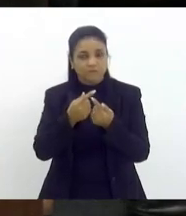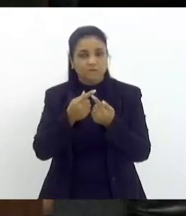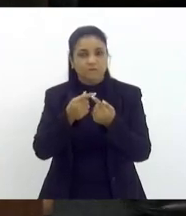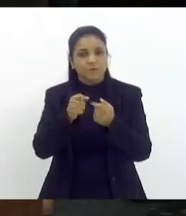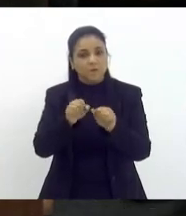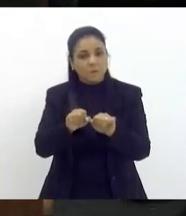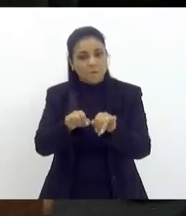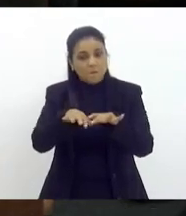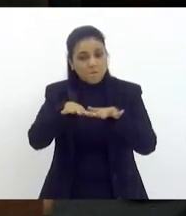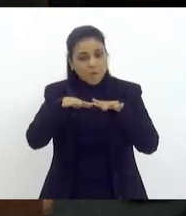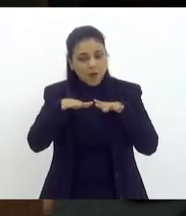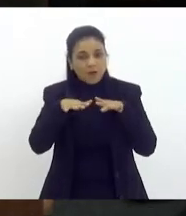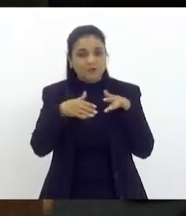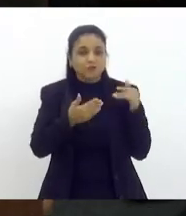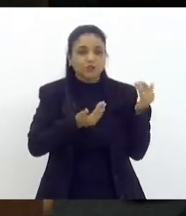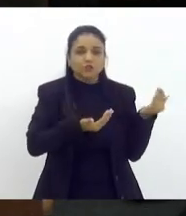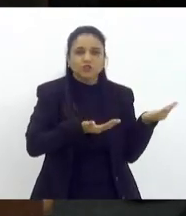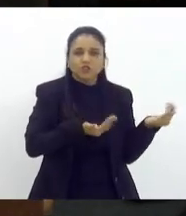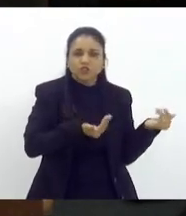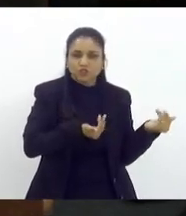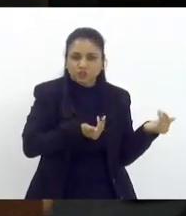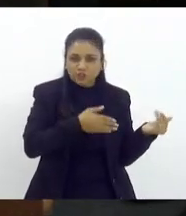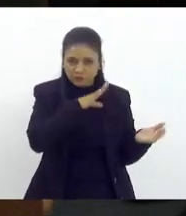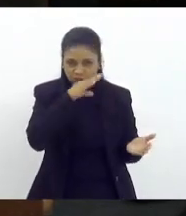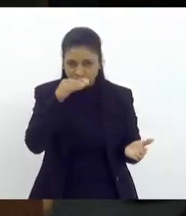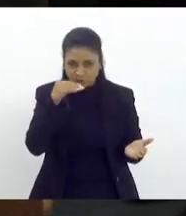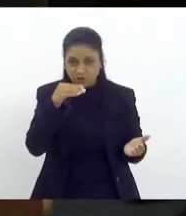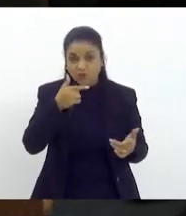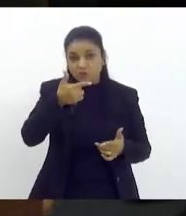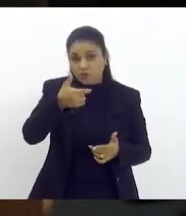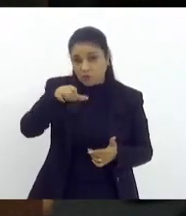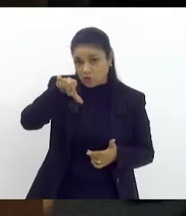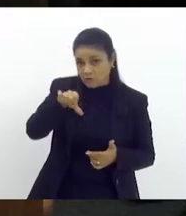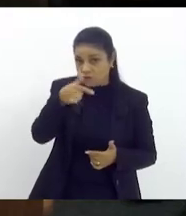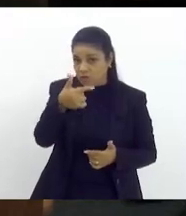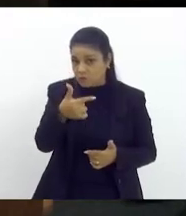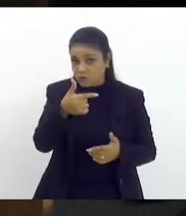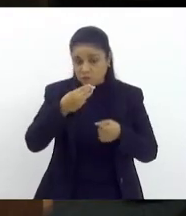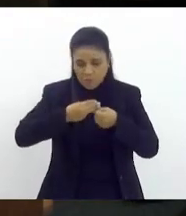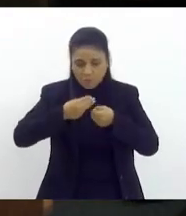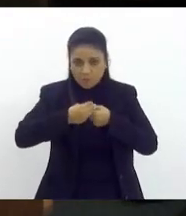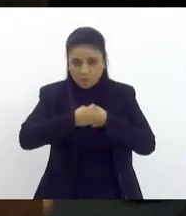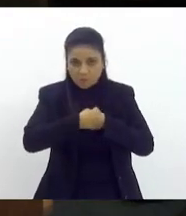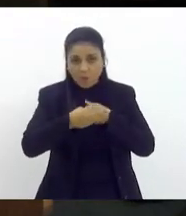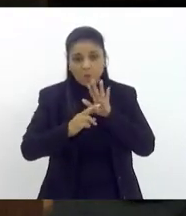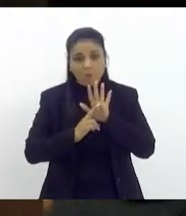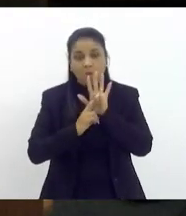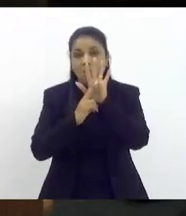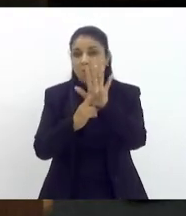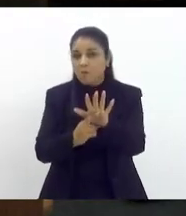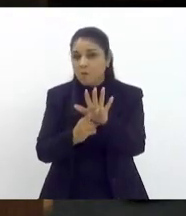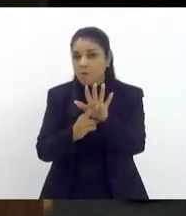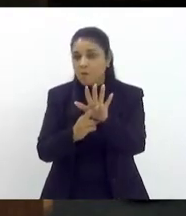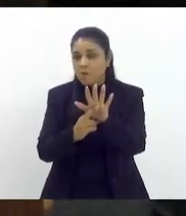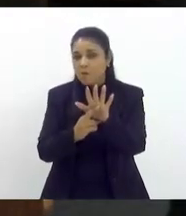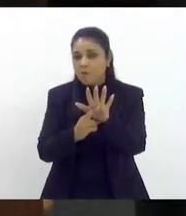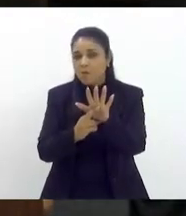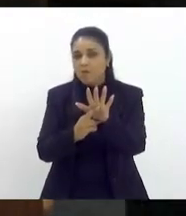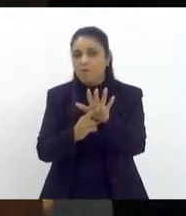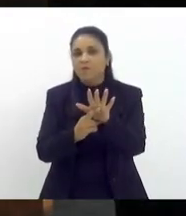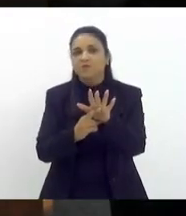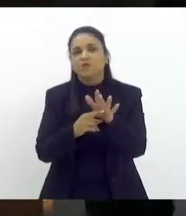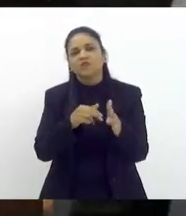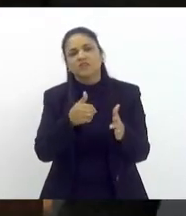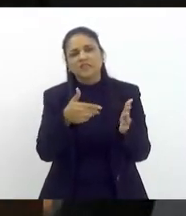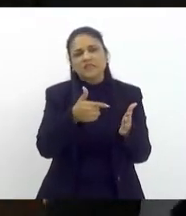juvenil os 92 municípios indicam sempre um jovem de 13